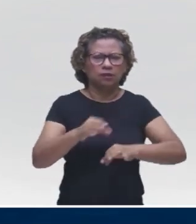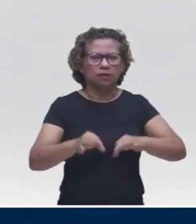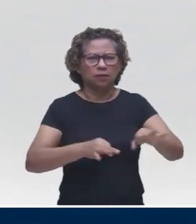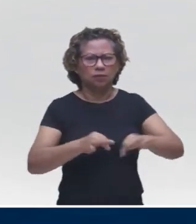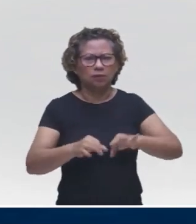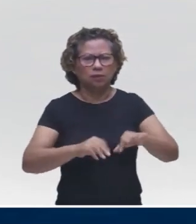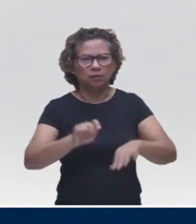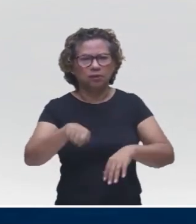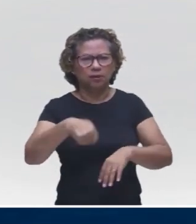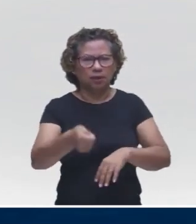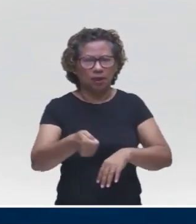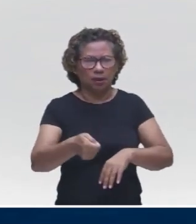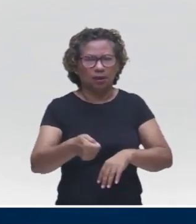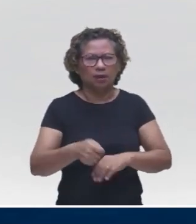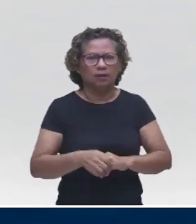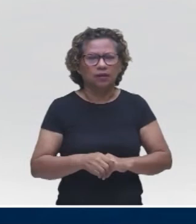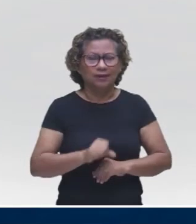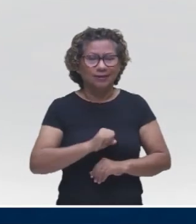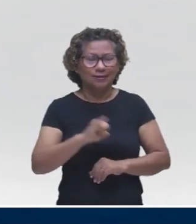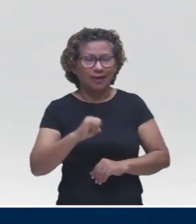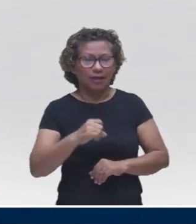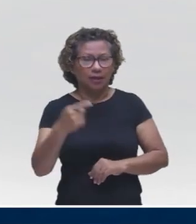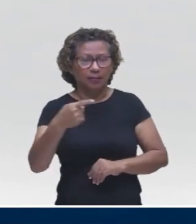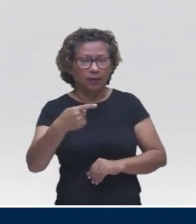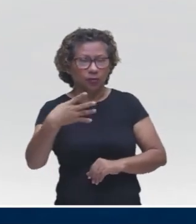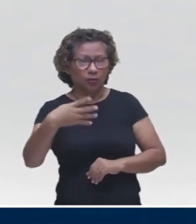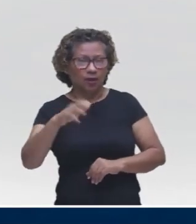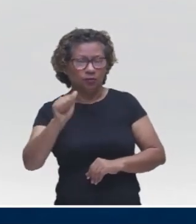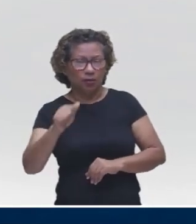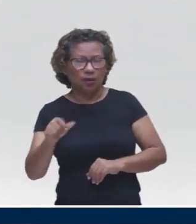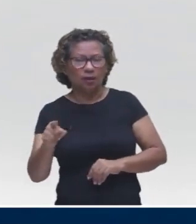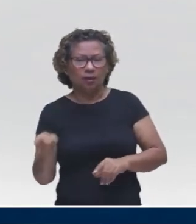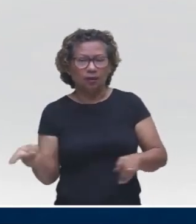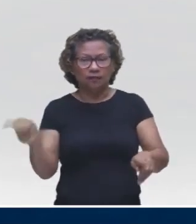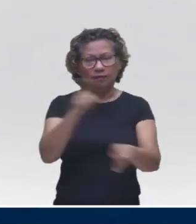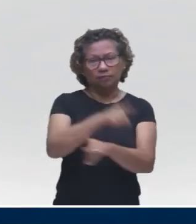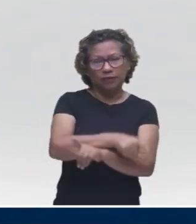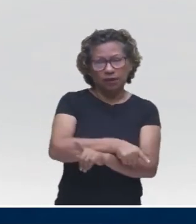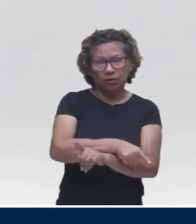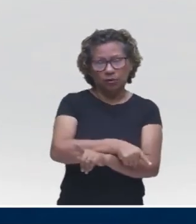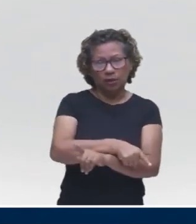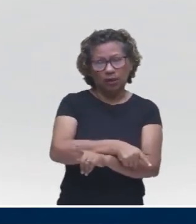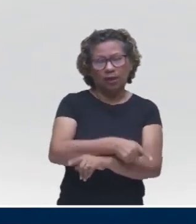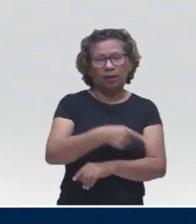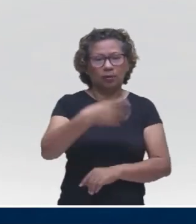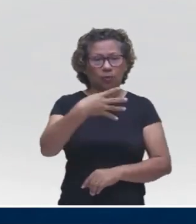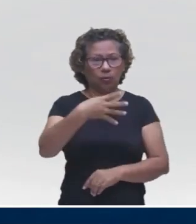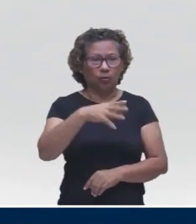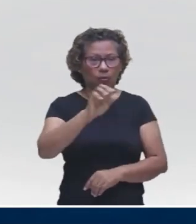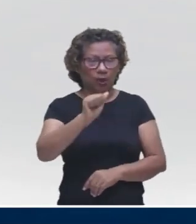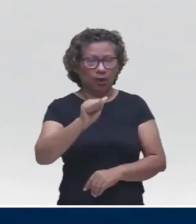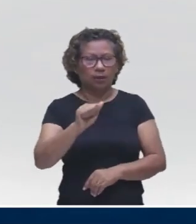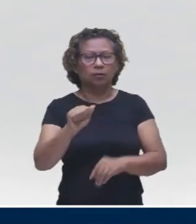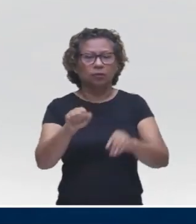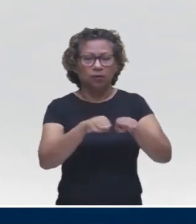4A igual a menos 2. Logo, A vai ser